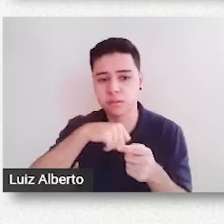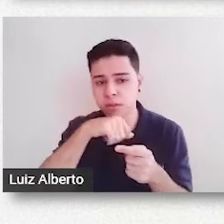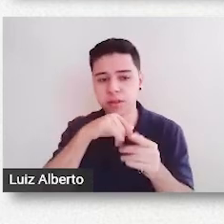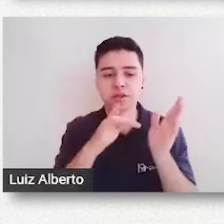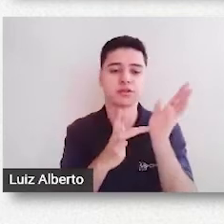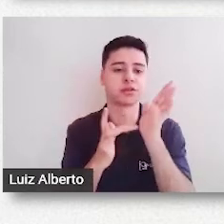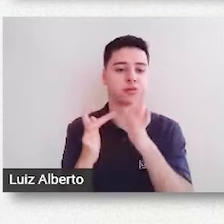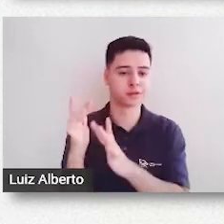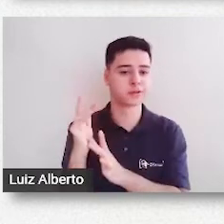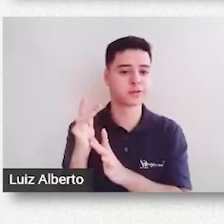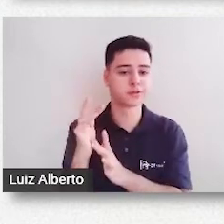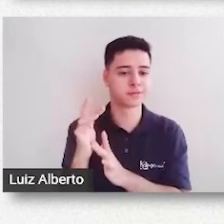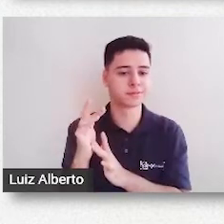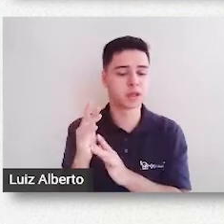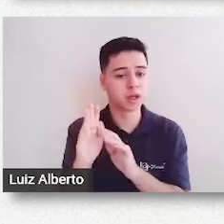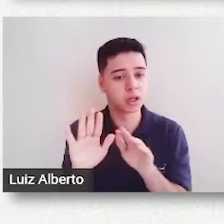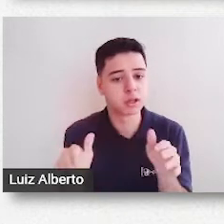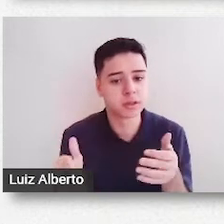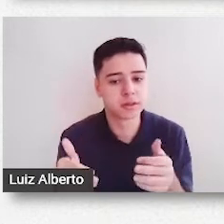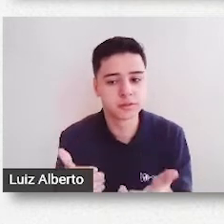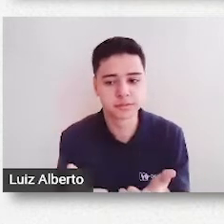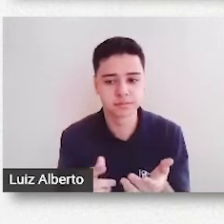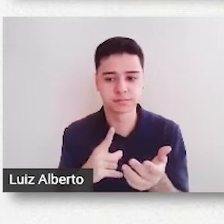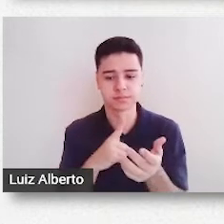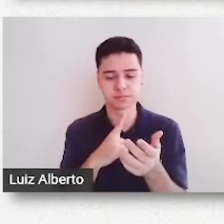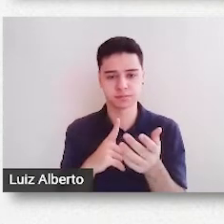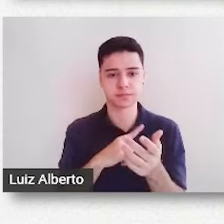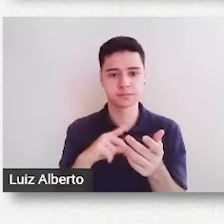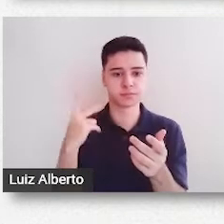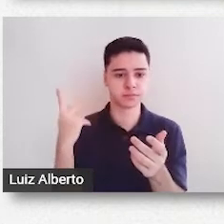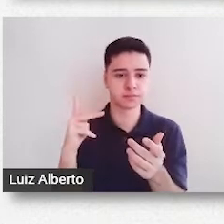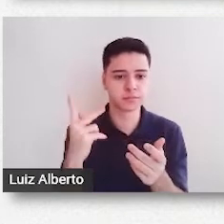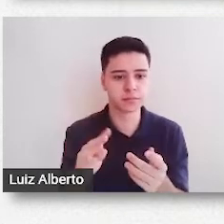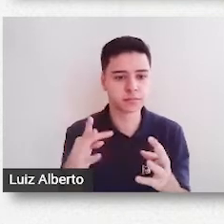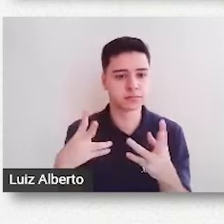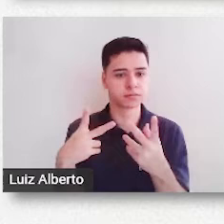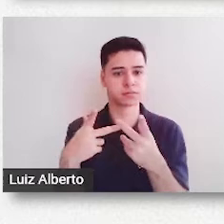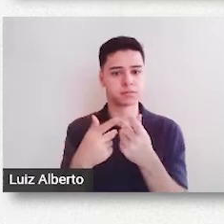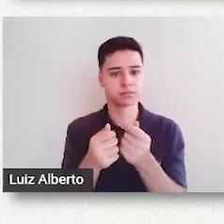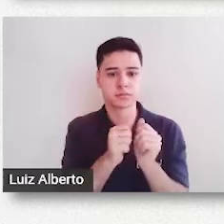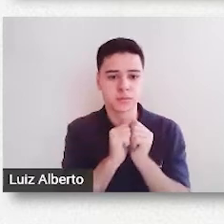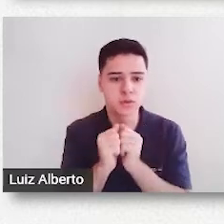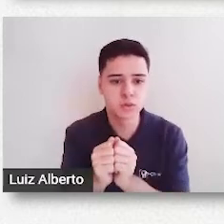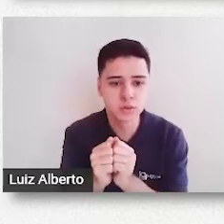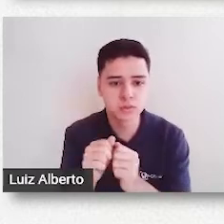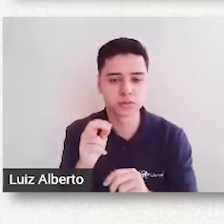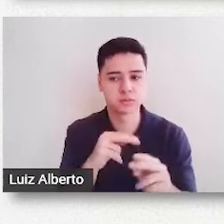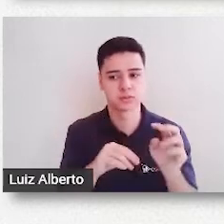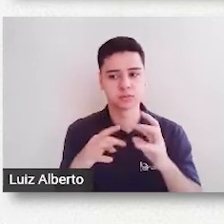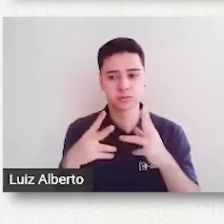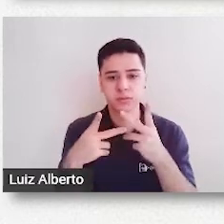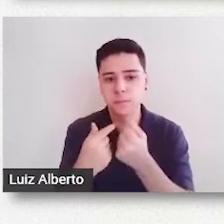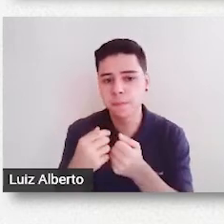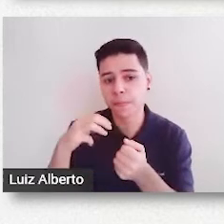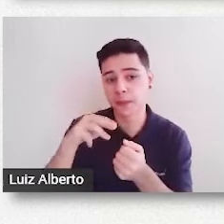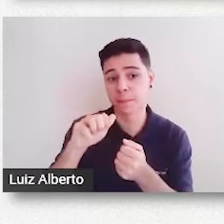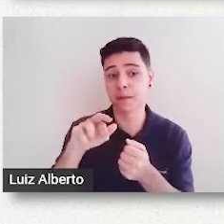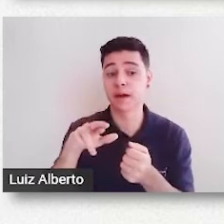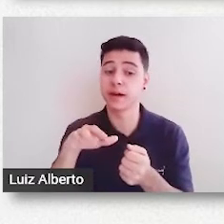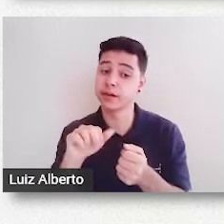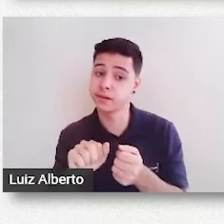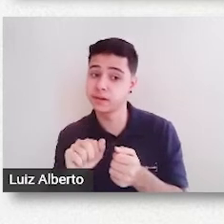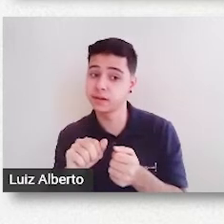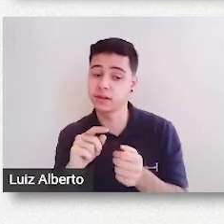Messias, né? Então, tem toda uma história aí em torno dessa concepção de Maria, né?